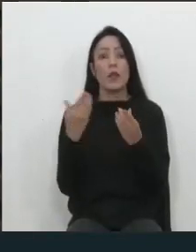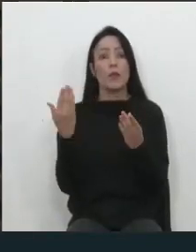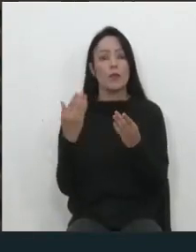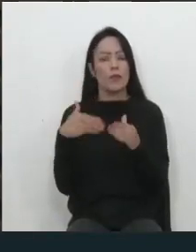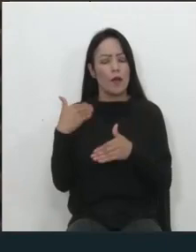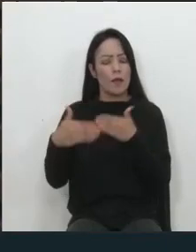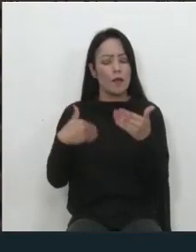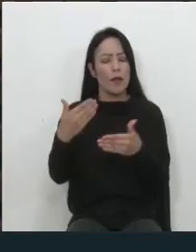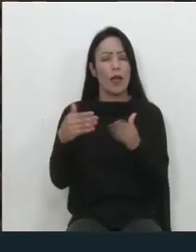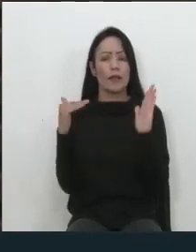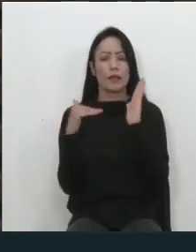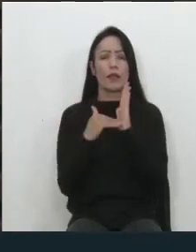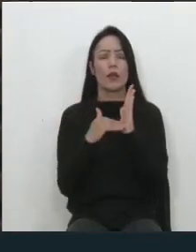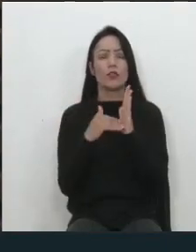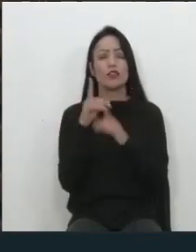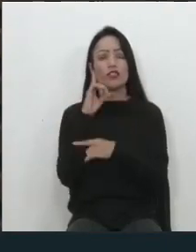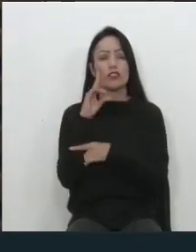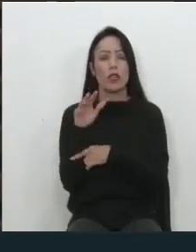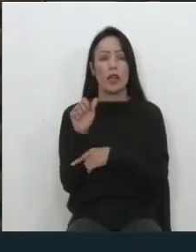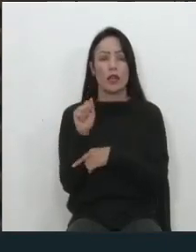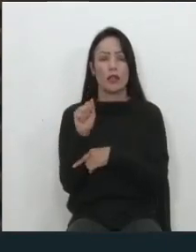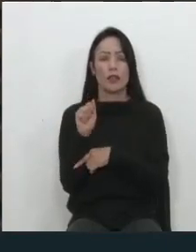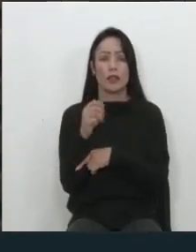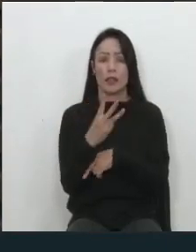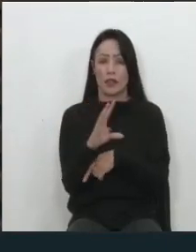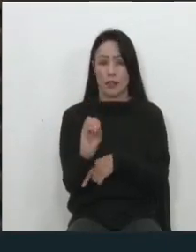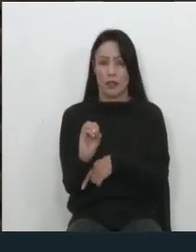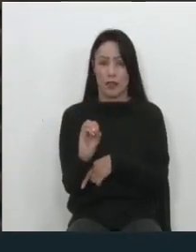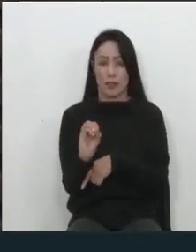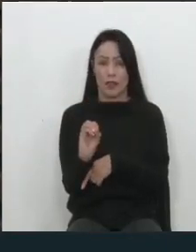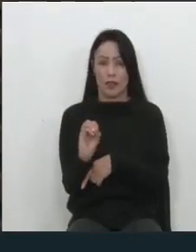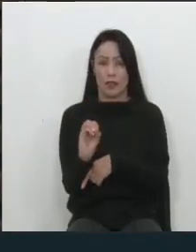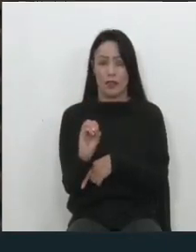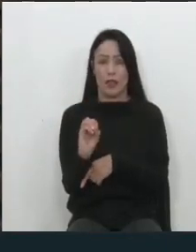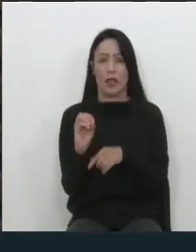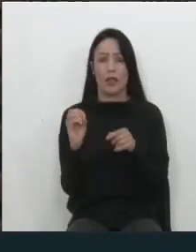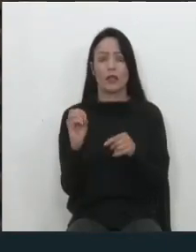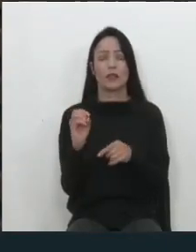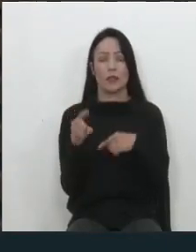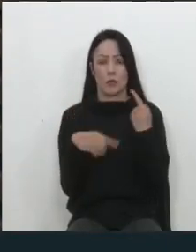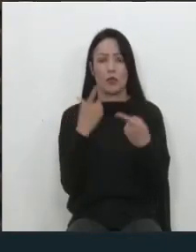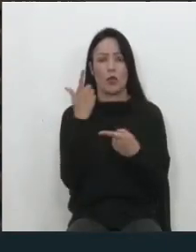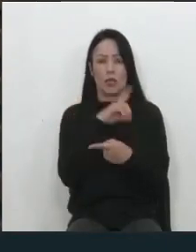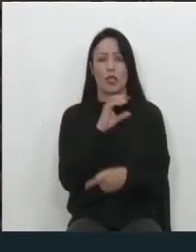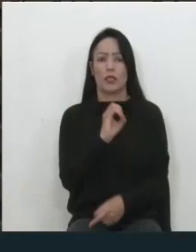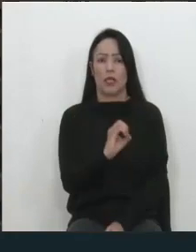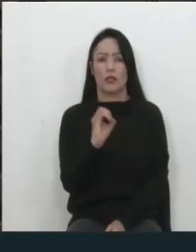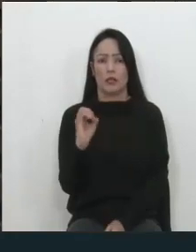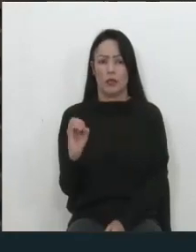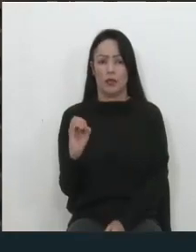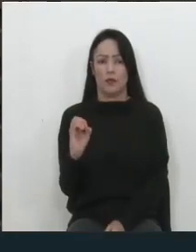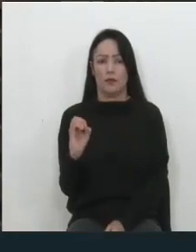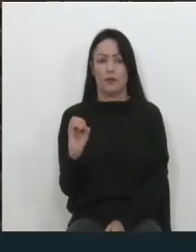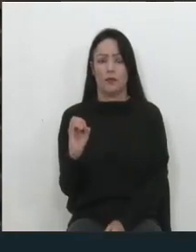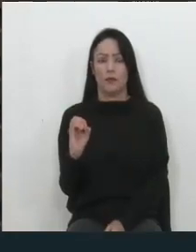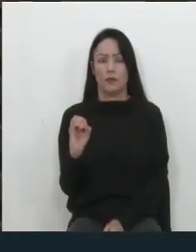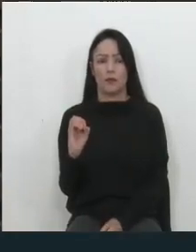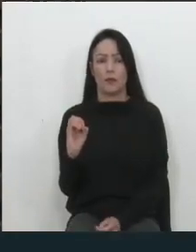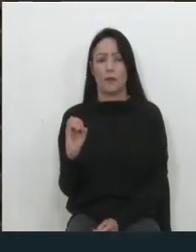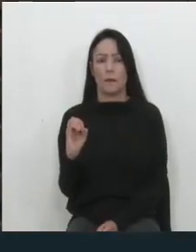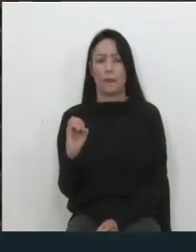30, quando chegará ao 00. Mas eu não poderia deixar de